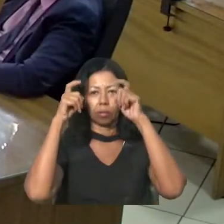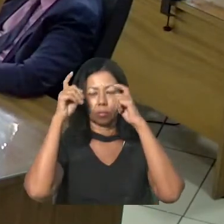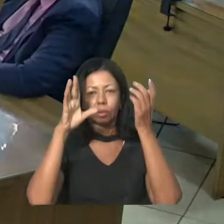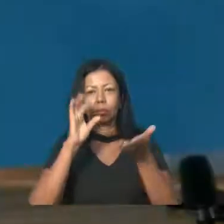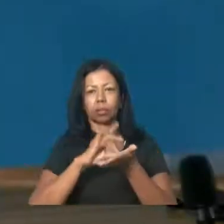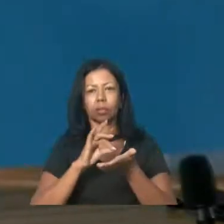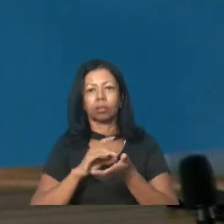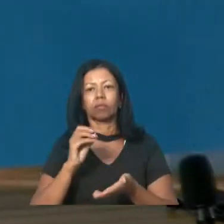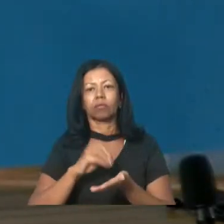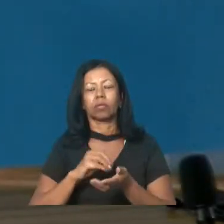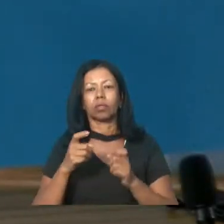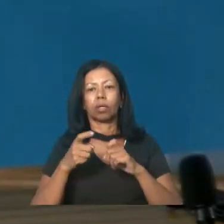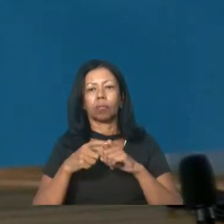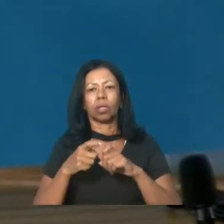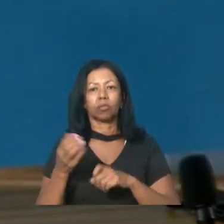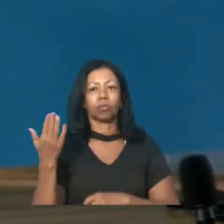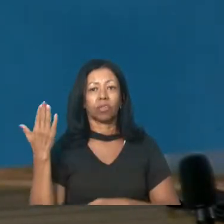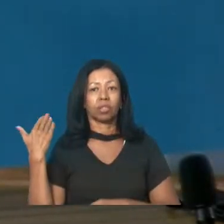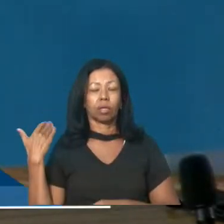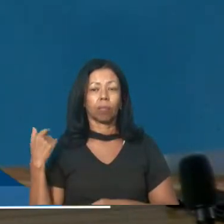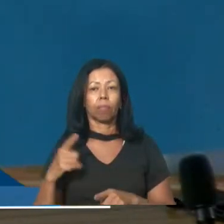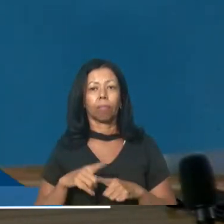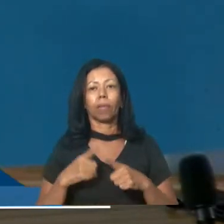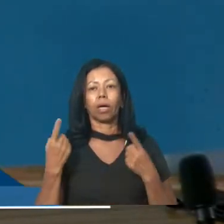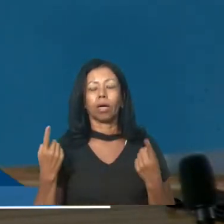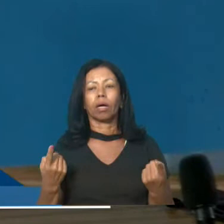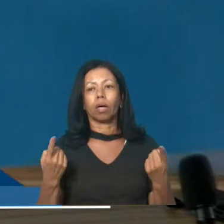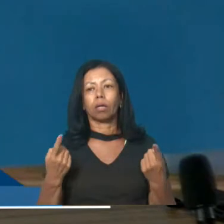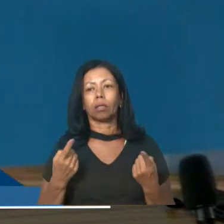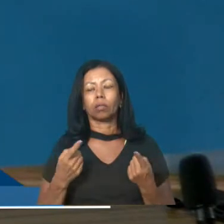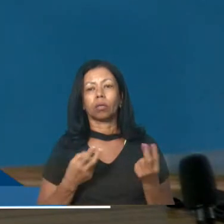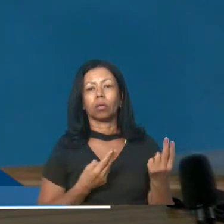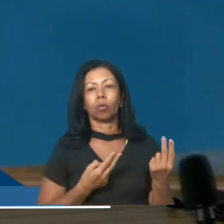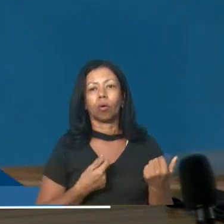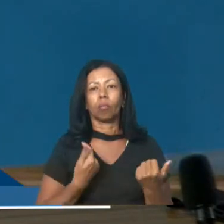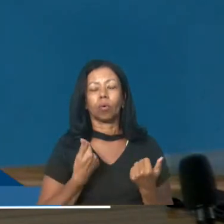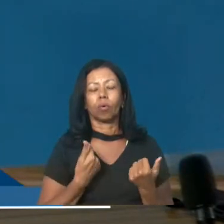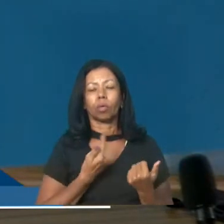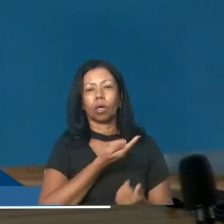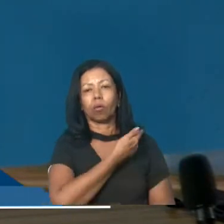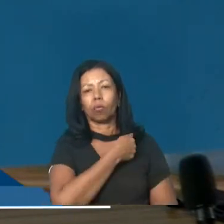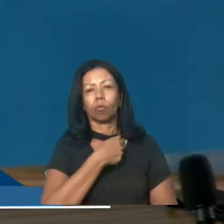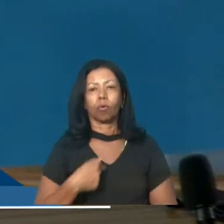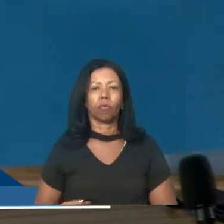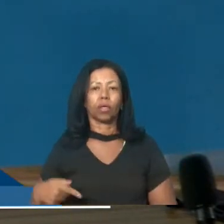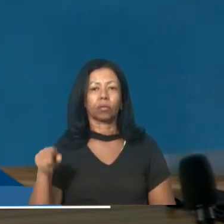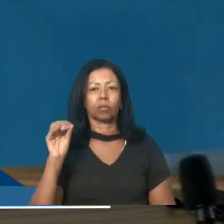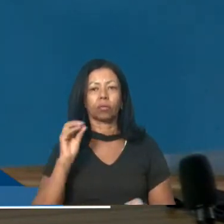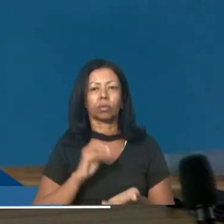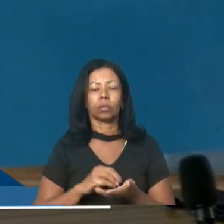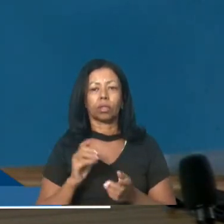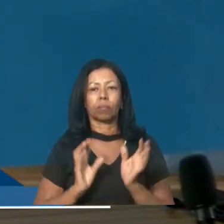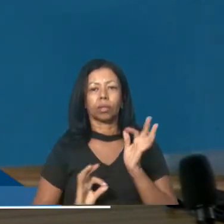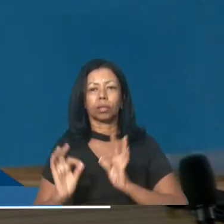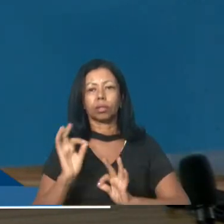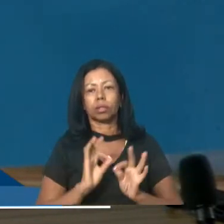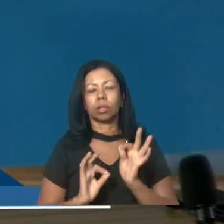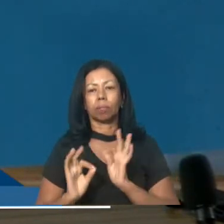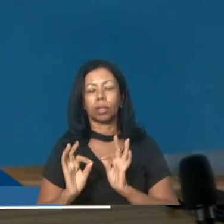falta ginecologista há muito tempo. Mas olhem só como um governo sem planejamento, sem projeto e